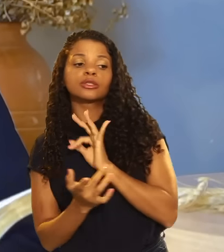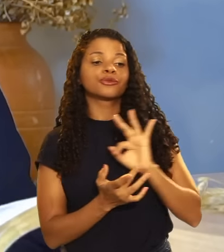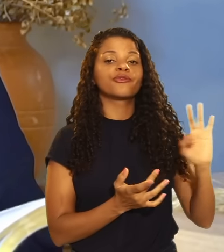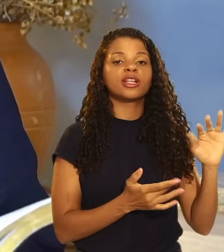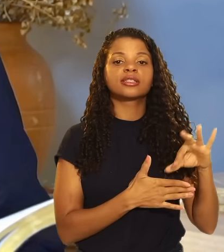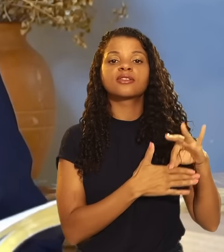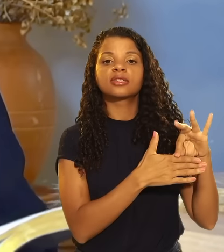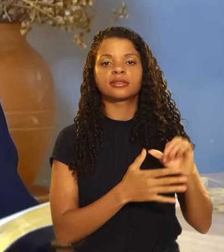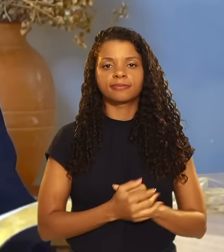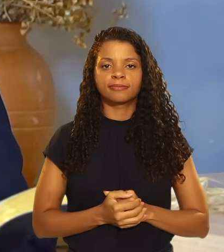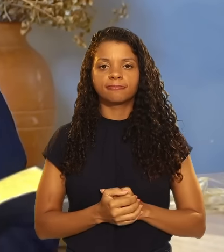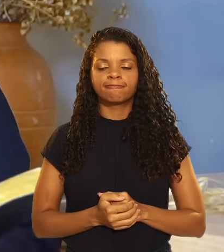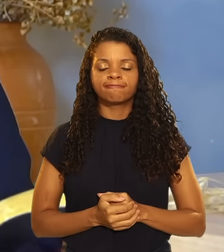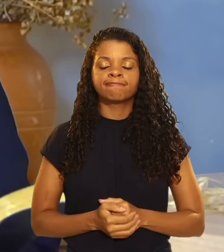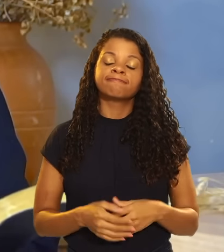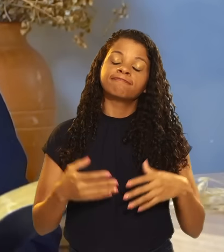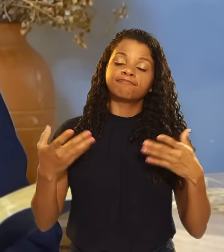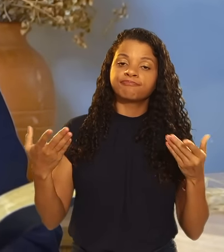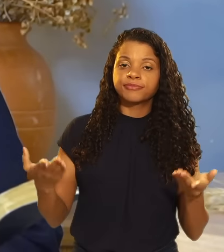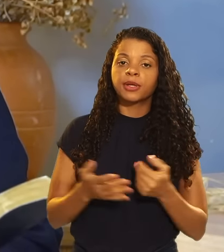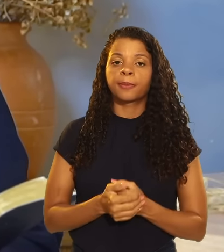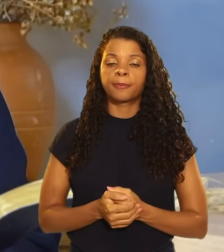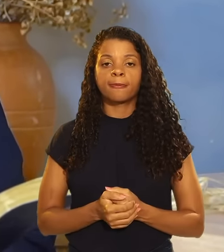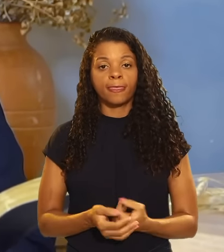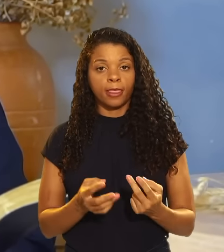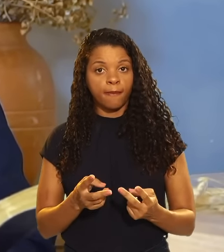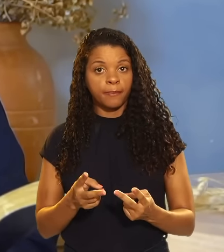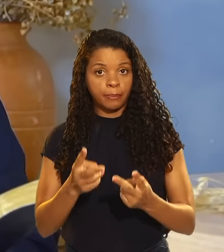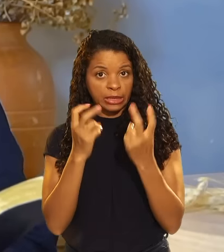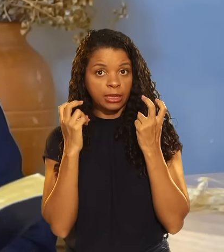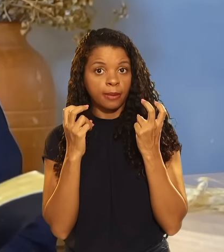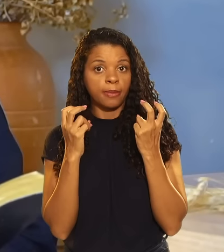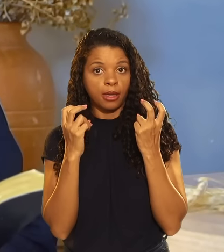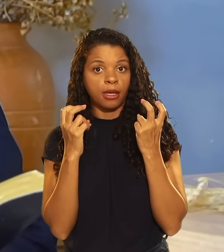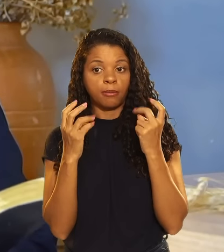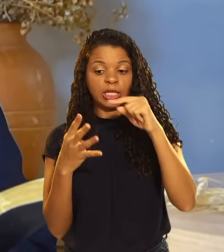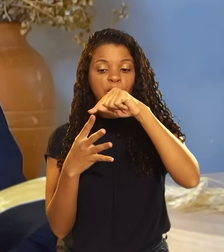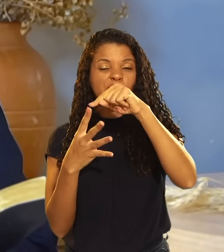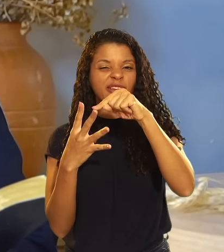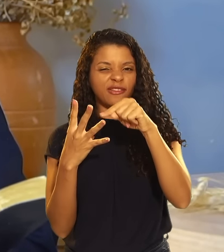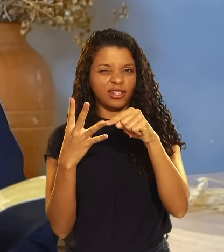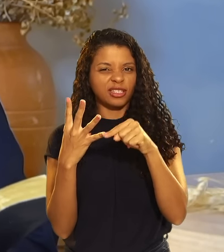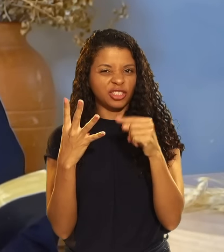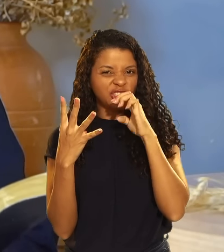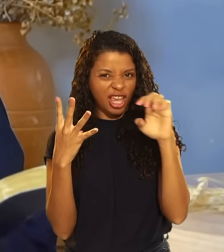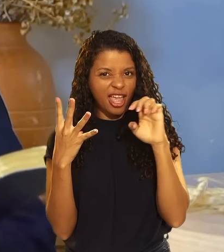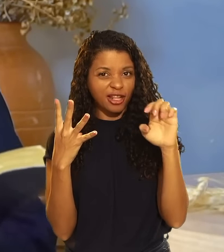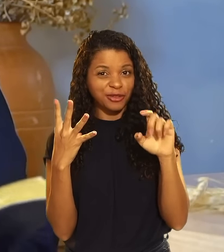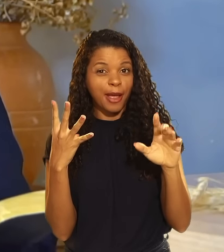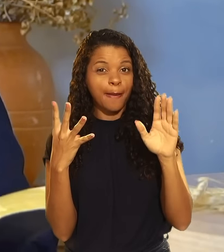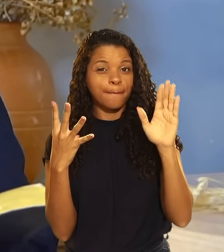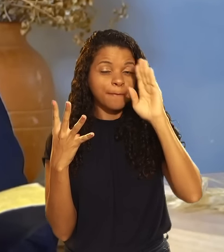Ricardo, a gente percebe ao longo dos evangelhos, e agora dando uma atenção muito especial ao livro de Marcos,